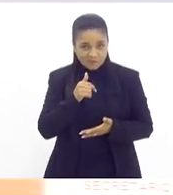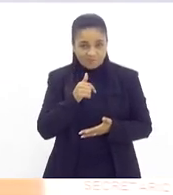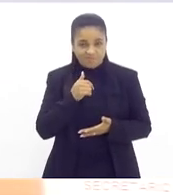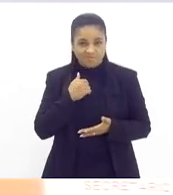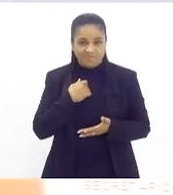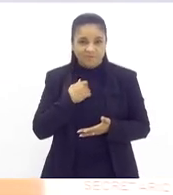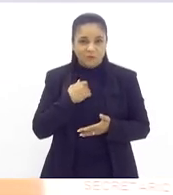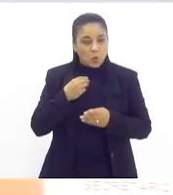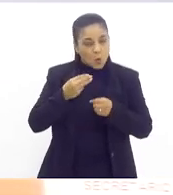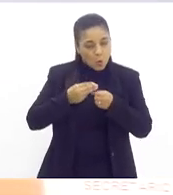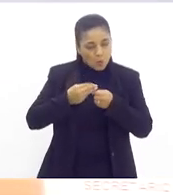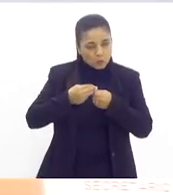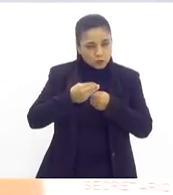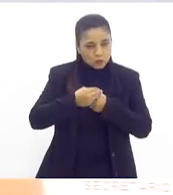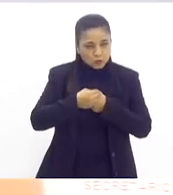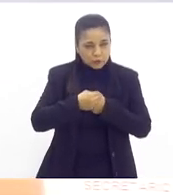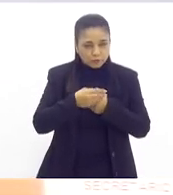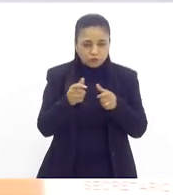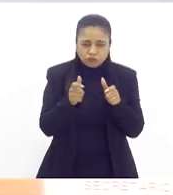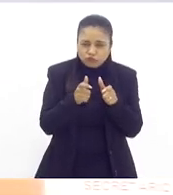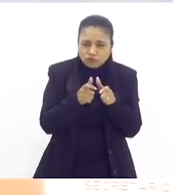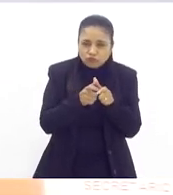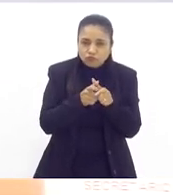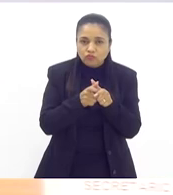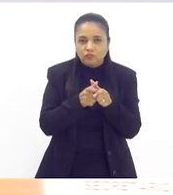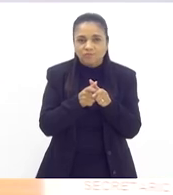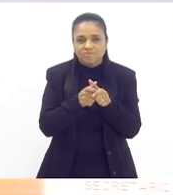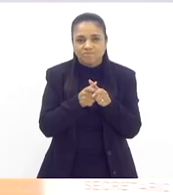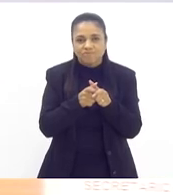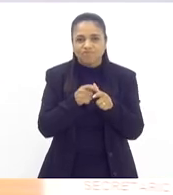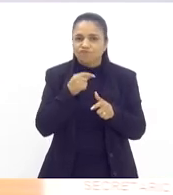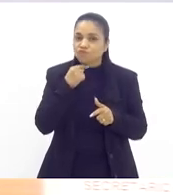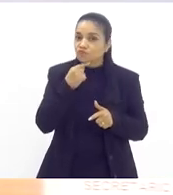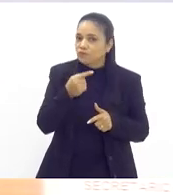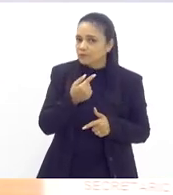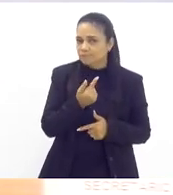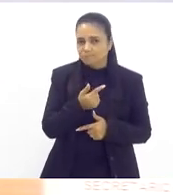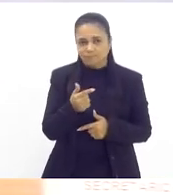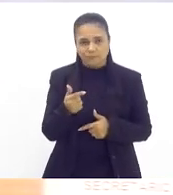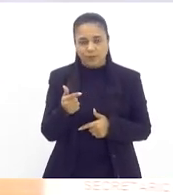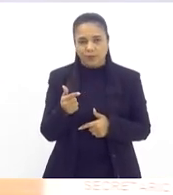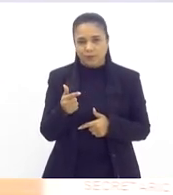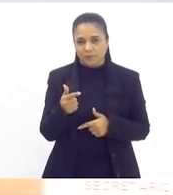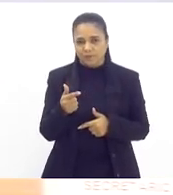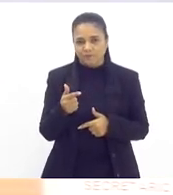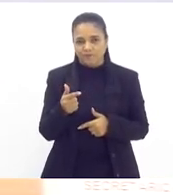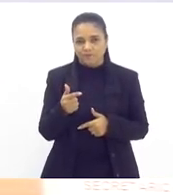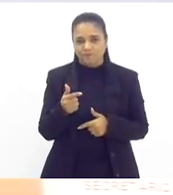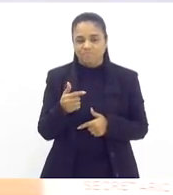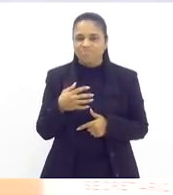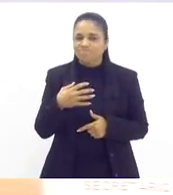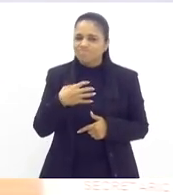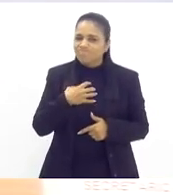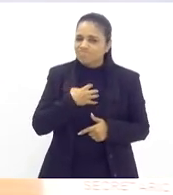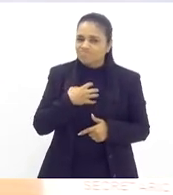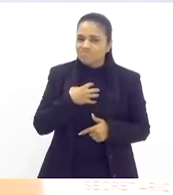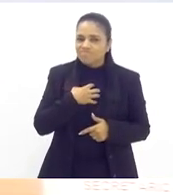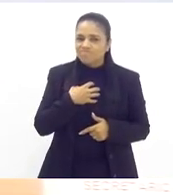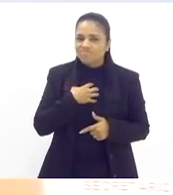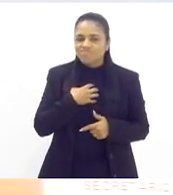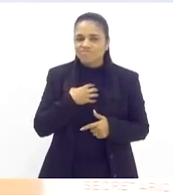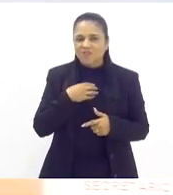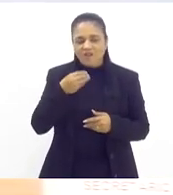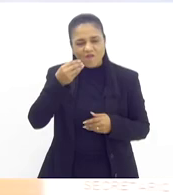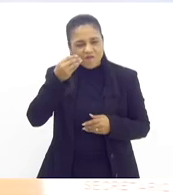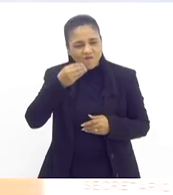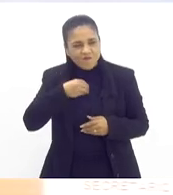assim, para os municípios menores, eu não tenho dúvida, até porque a gente sente uma